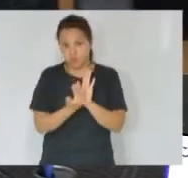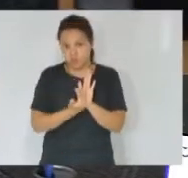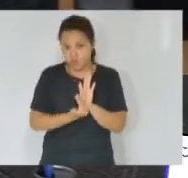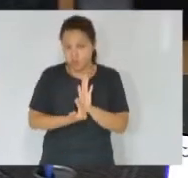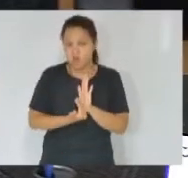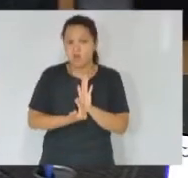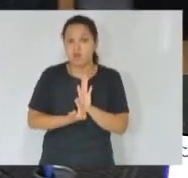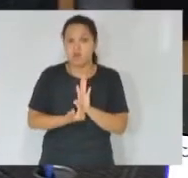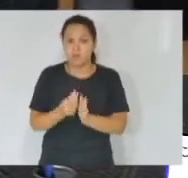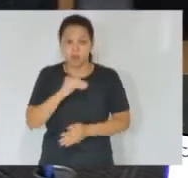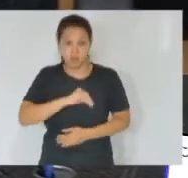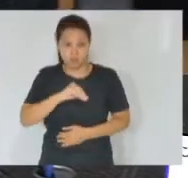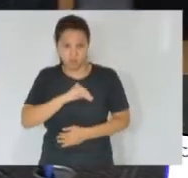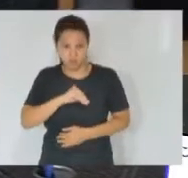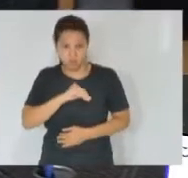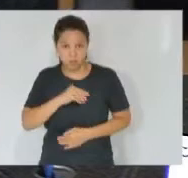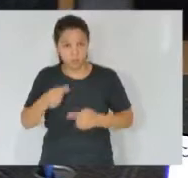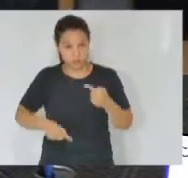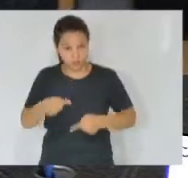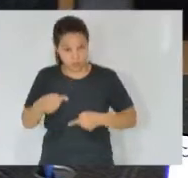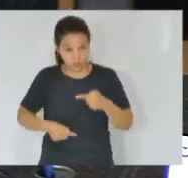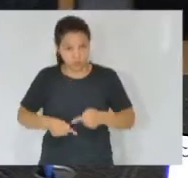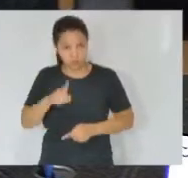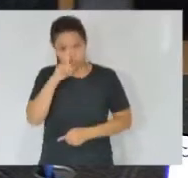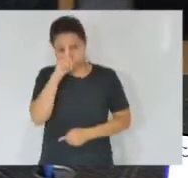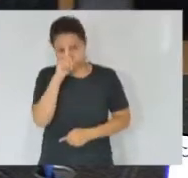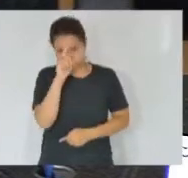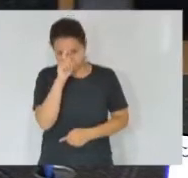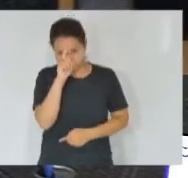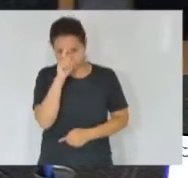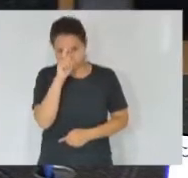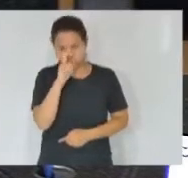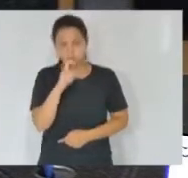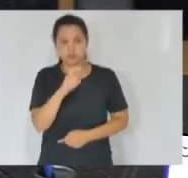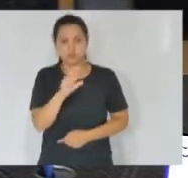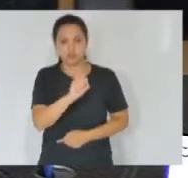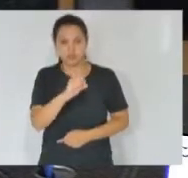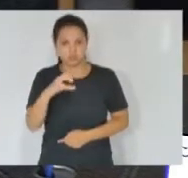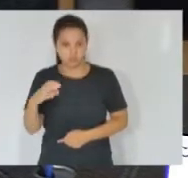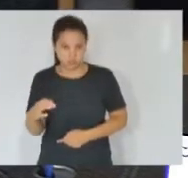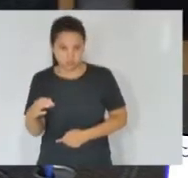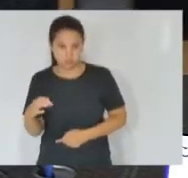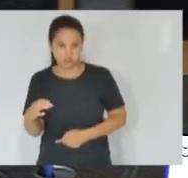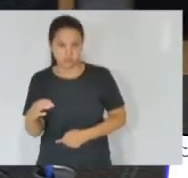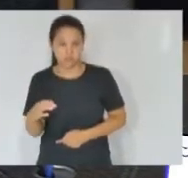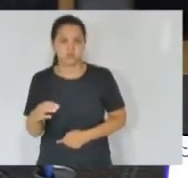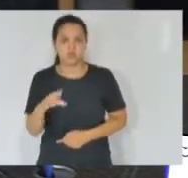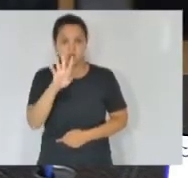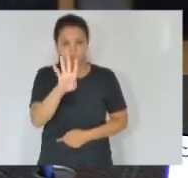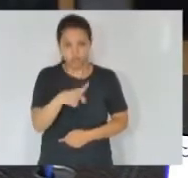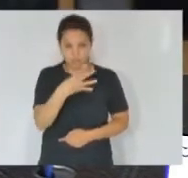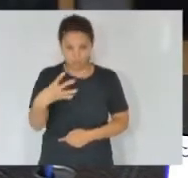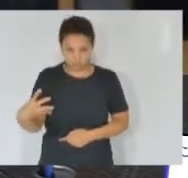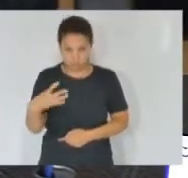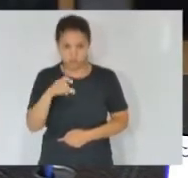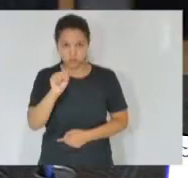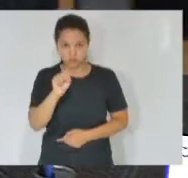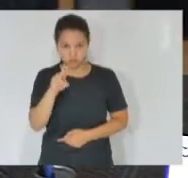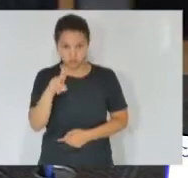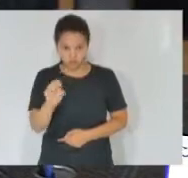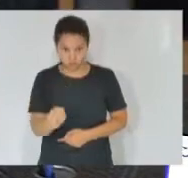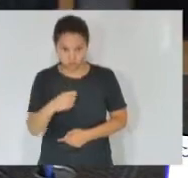política hospitalar catarinense, porque esses critérios, com a tabela do SUS existente, vai levar à